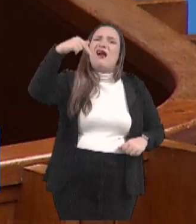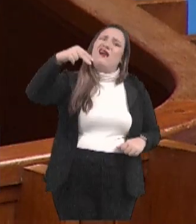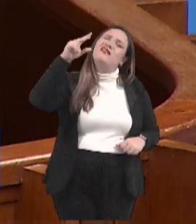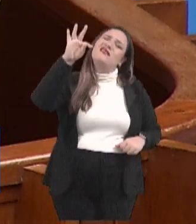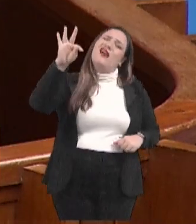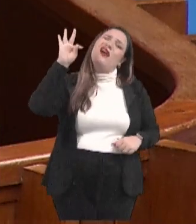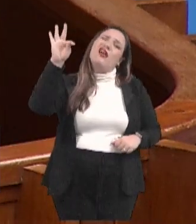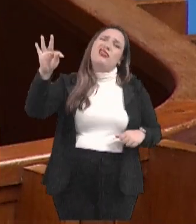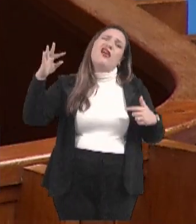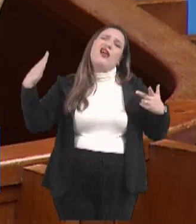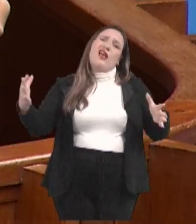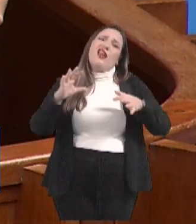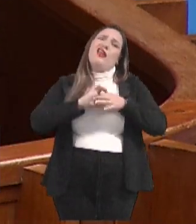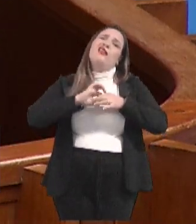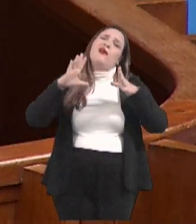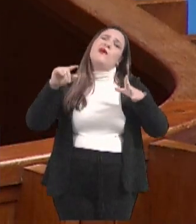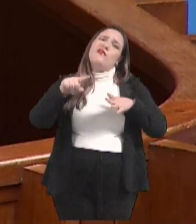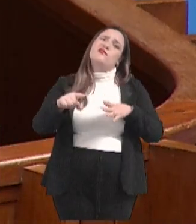você